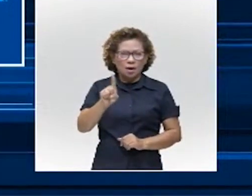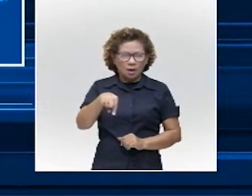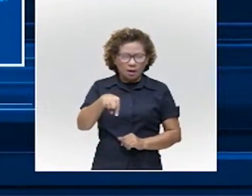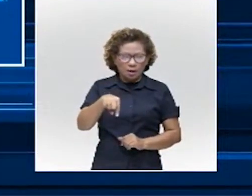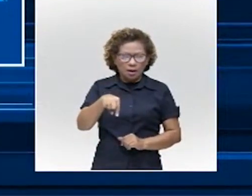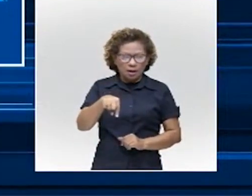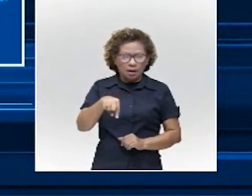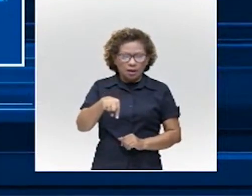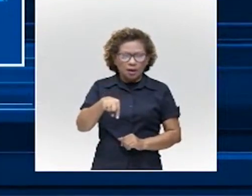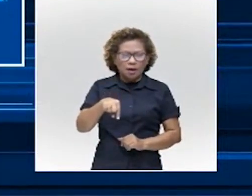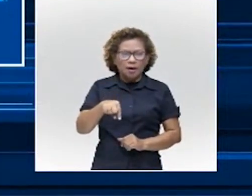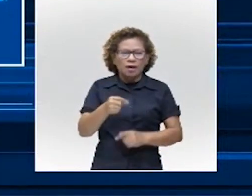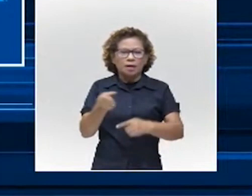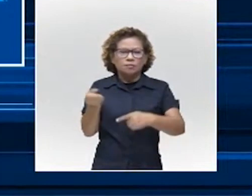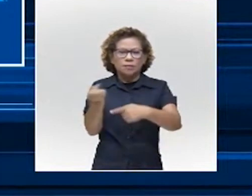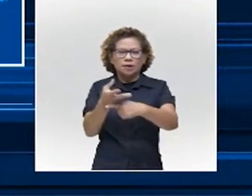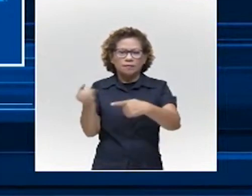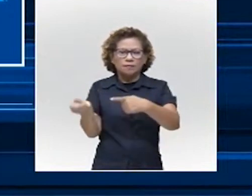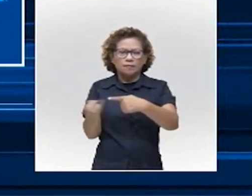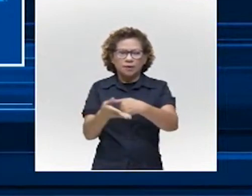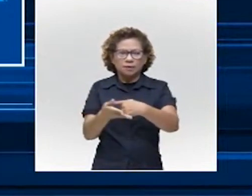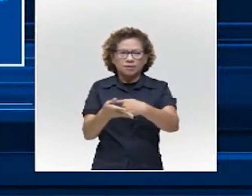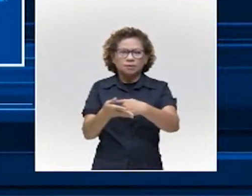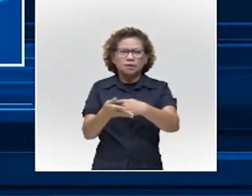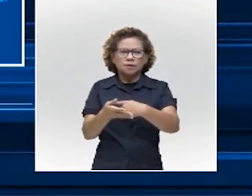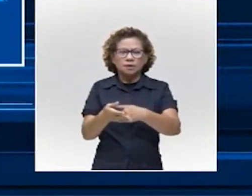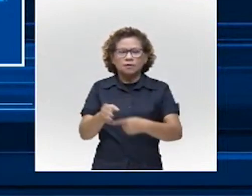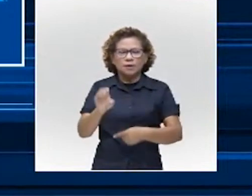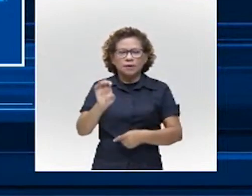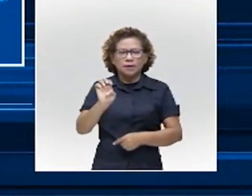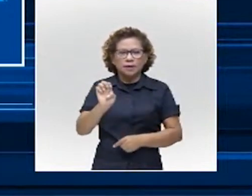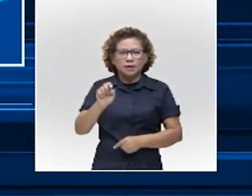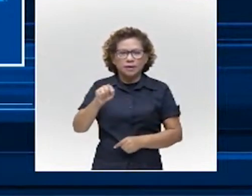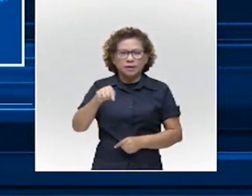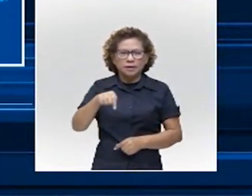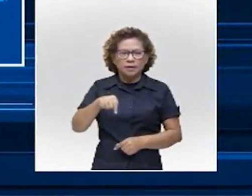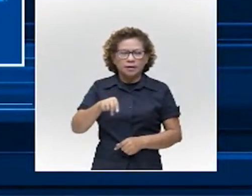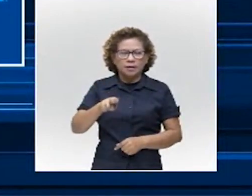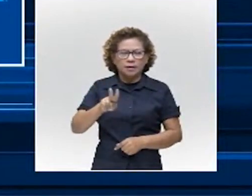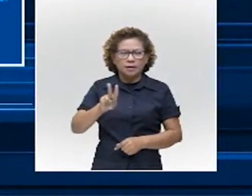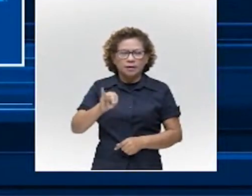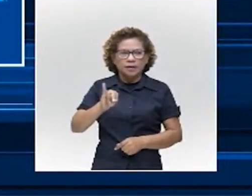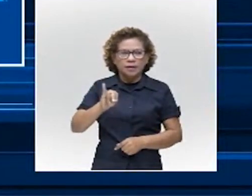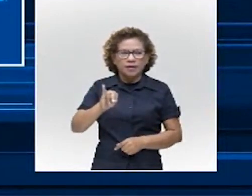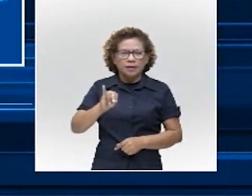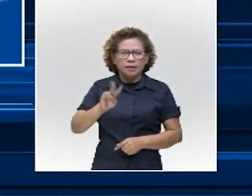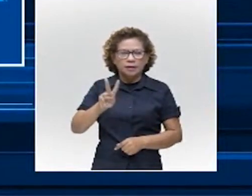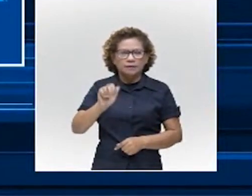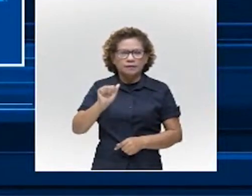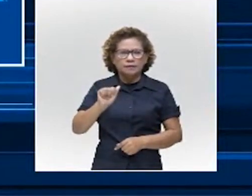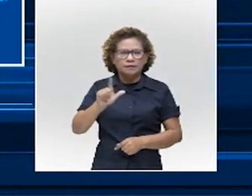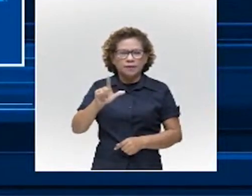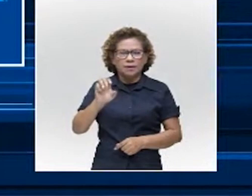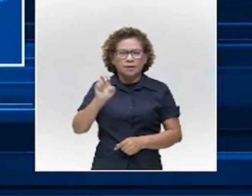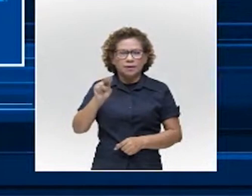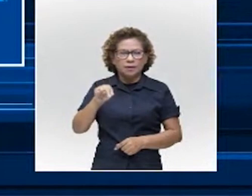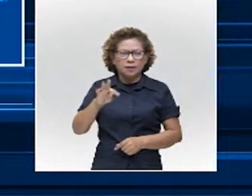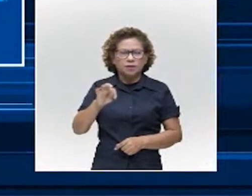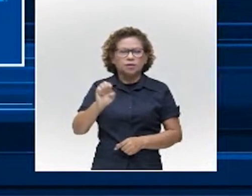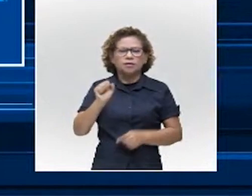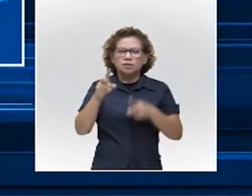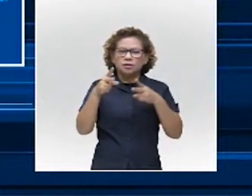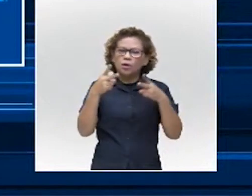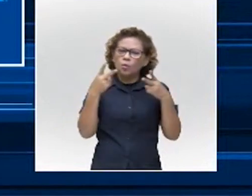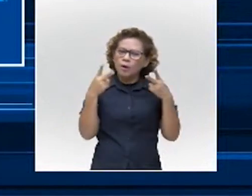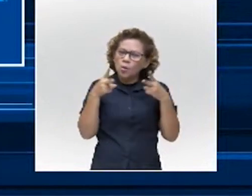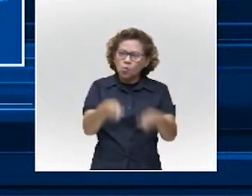frações equivalentes, né? Então, todas elas se equivalem aqui na mesma proporção, tá bom? Então,